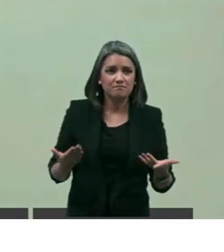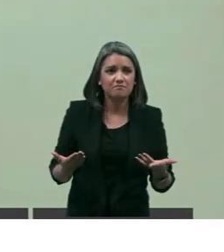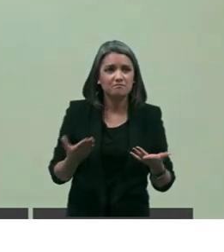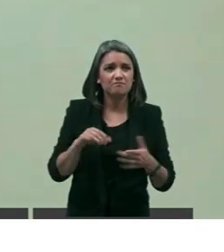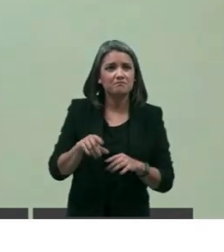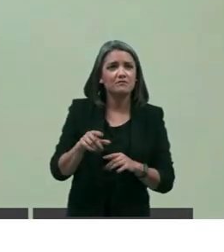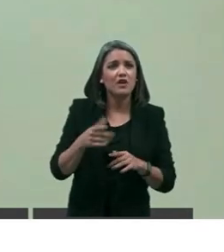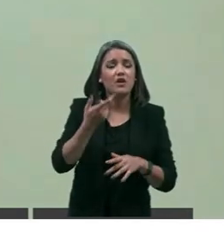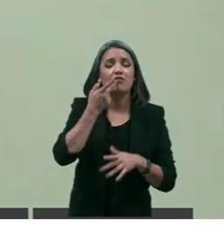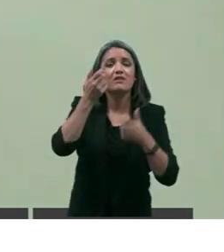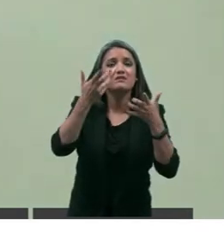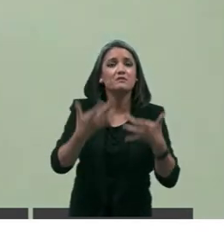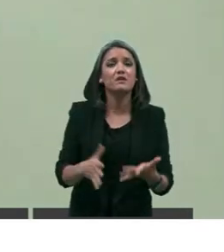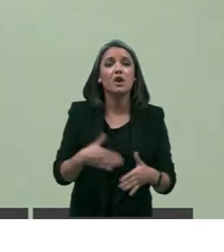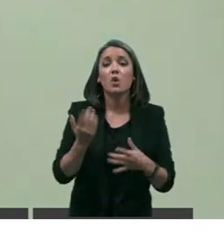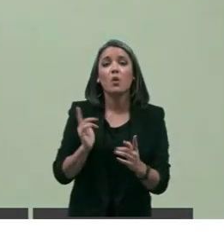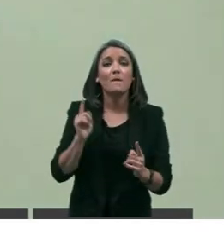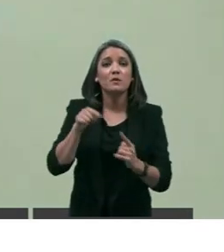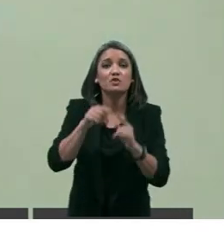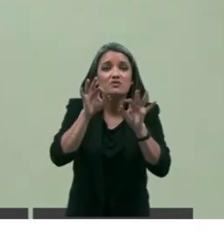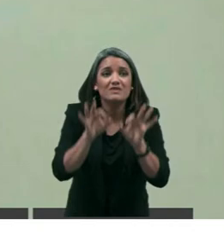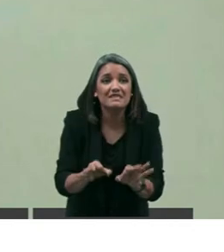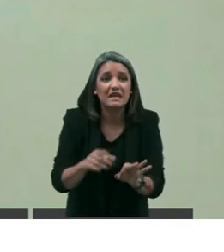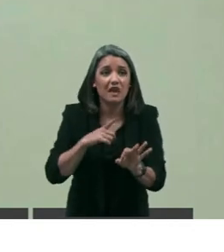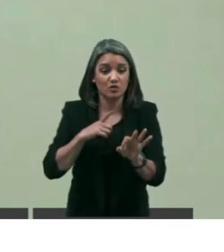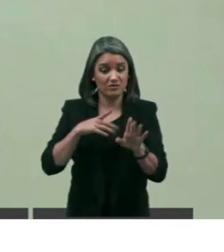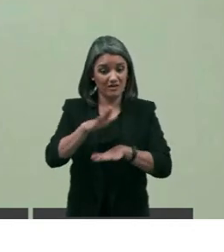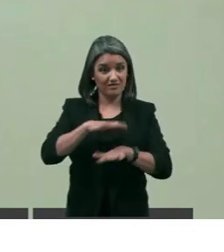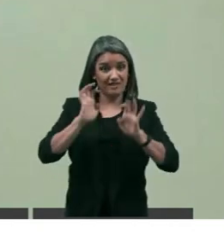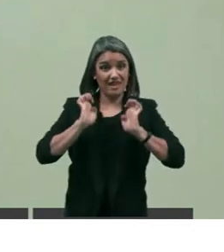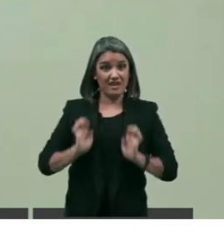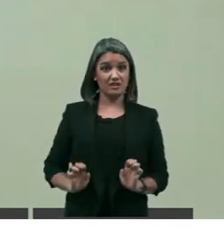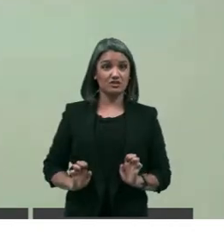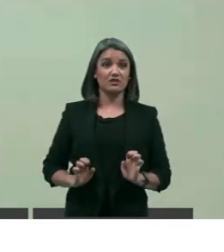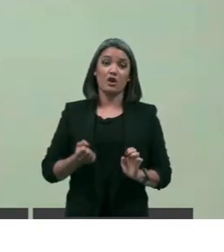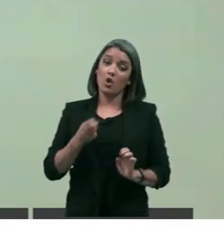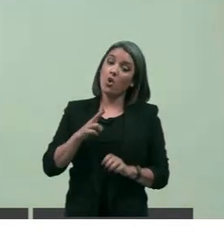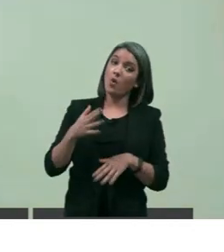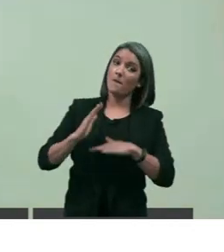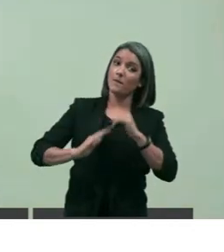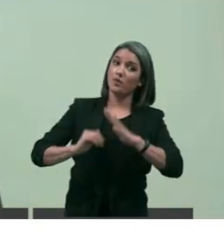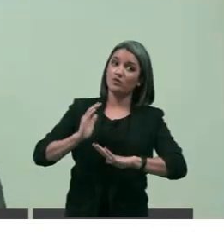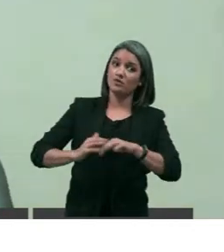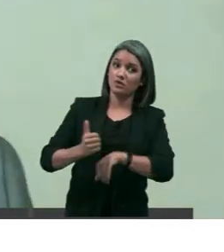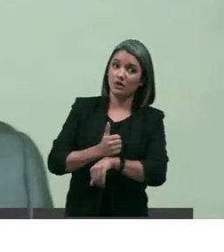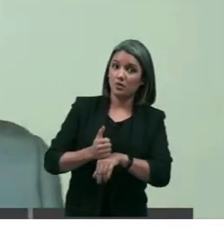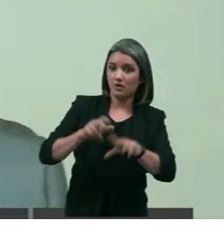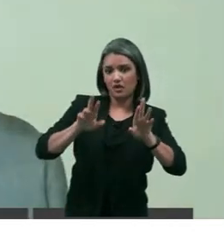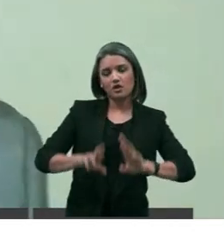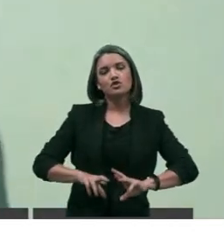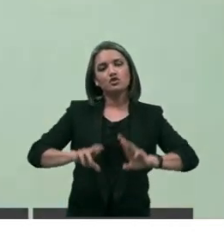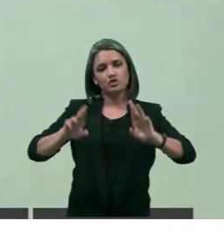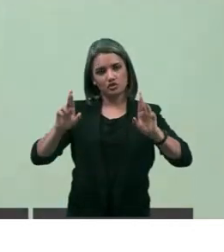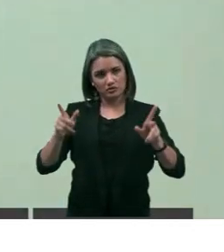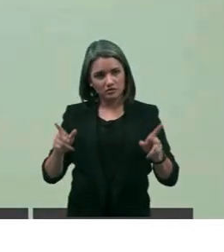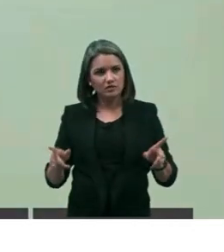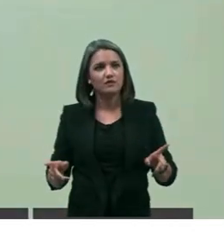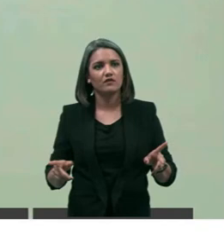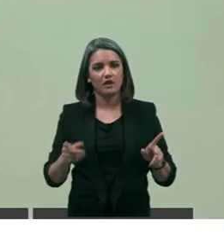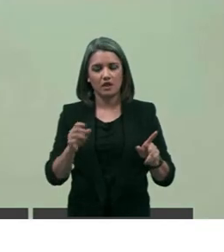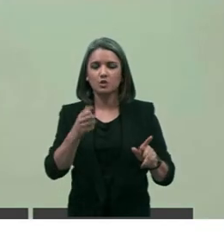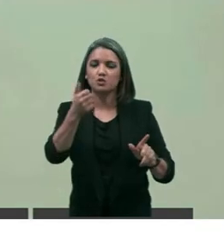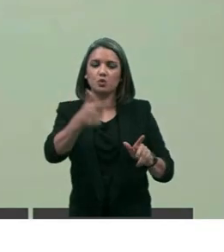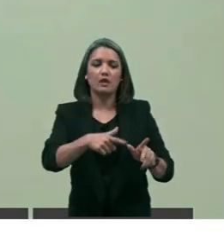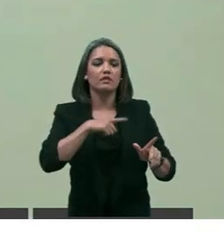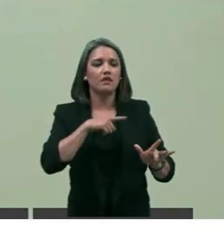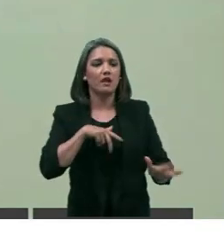indicasse motivos plausíveis de ordem ética ou profissional, diversos dos fatos que ensejaram a